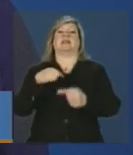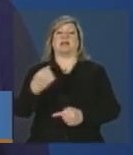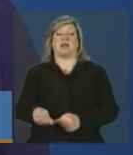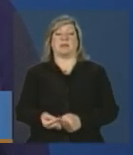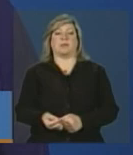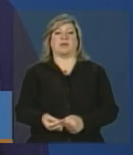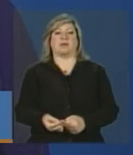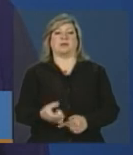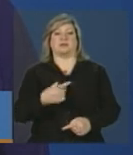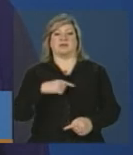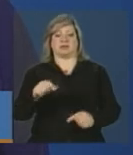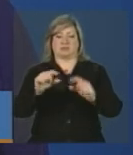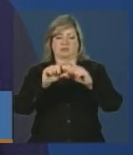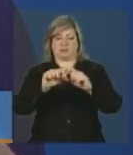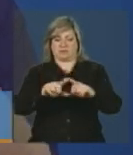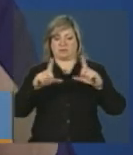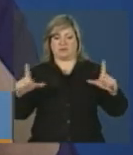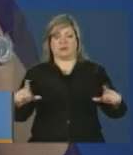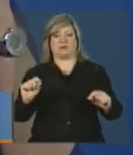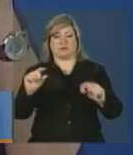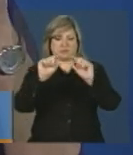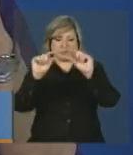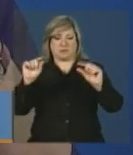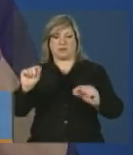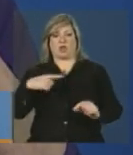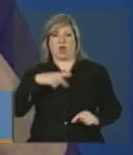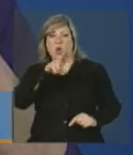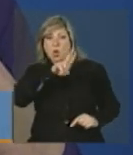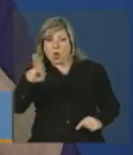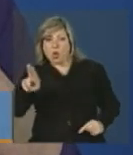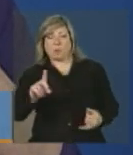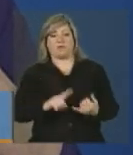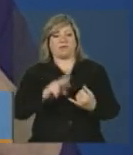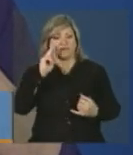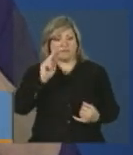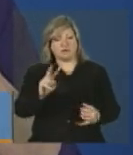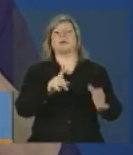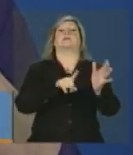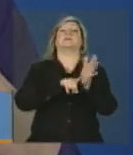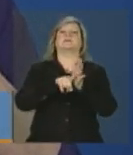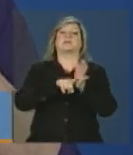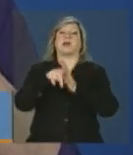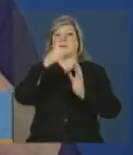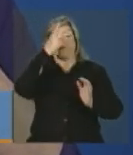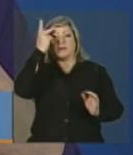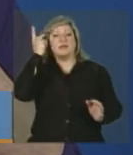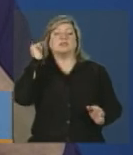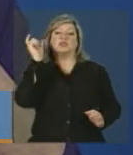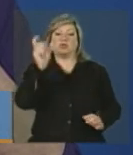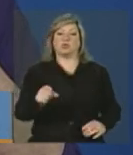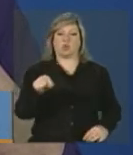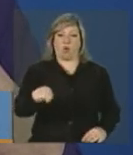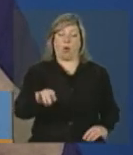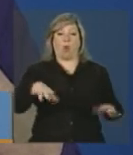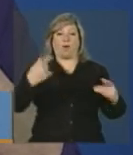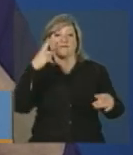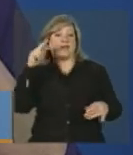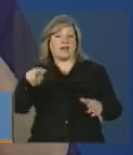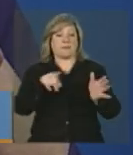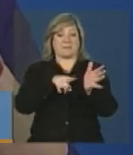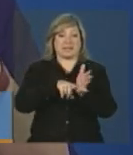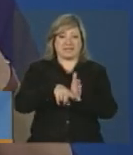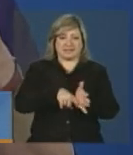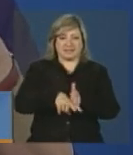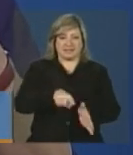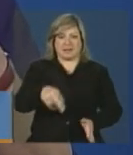naquela telinha que a Camila falou, que aparece lá o nome, e ele vai pesquisar aquela pessoa. Na hora que ele pesquisa a